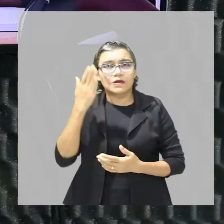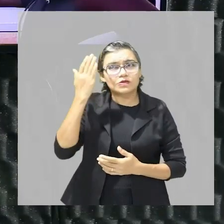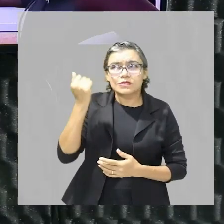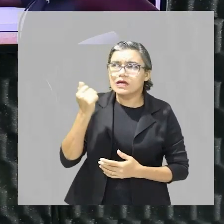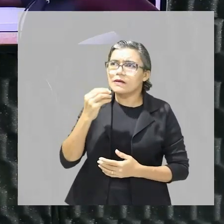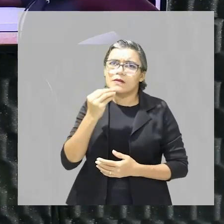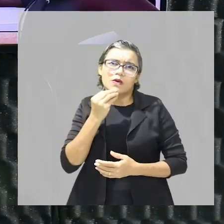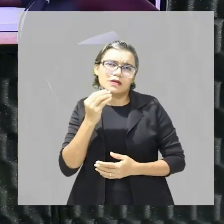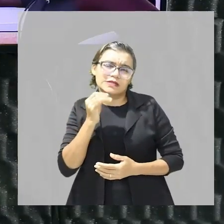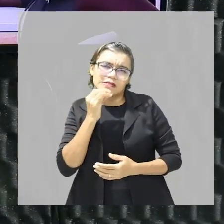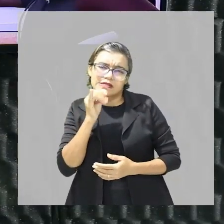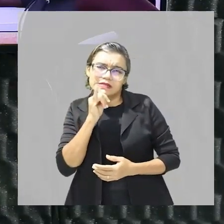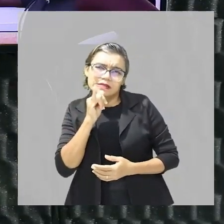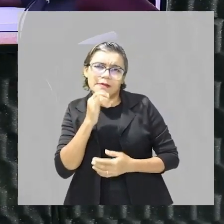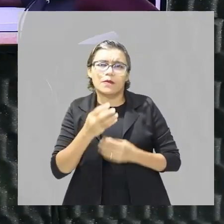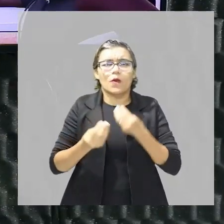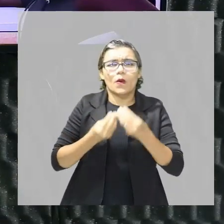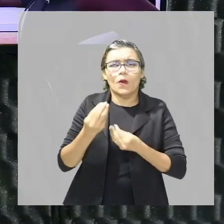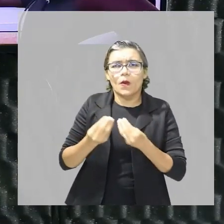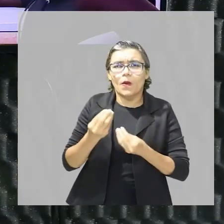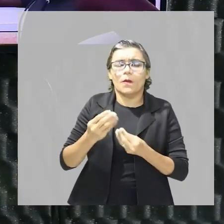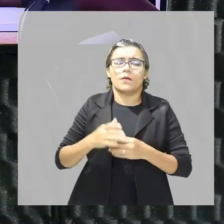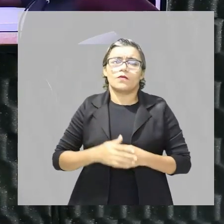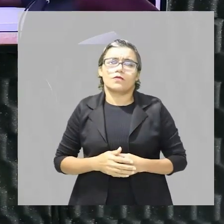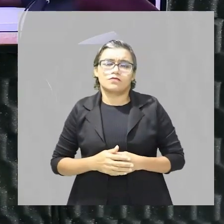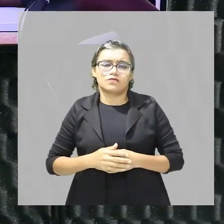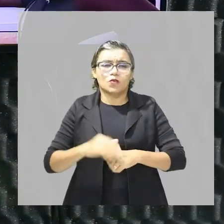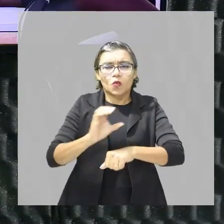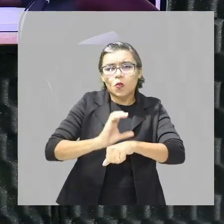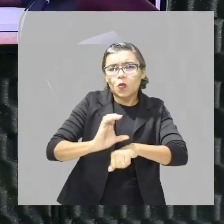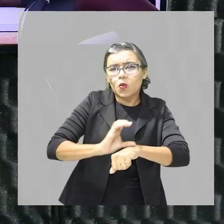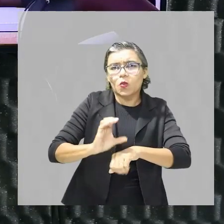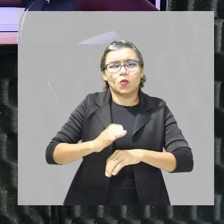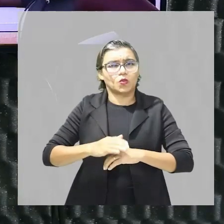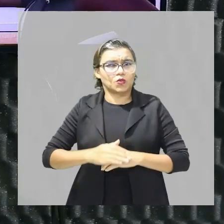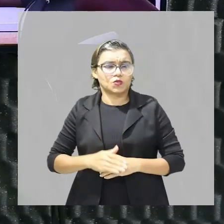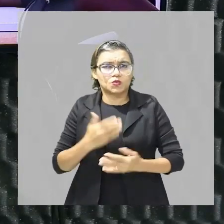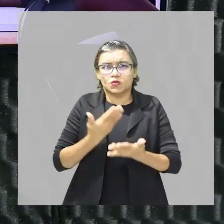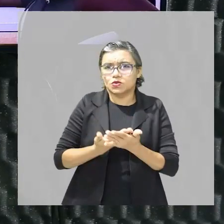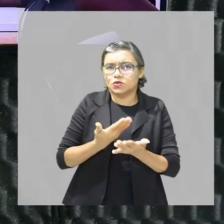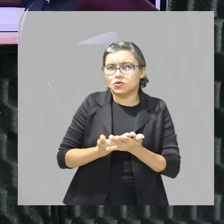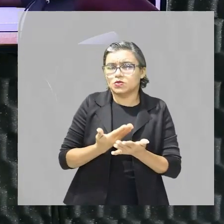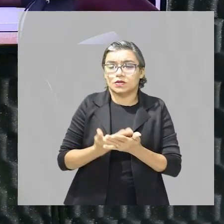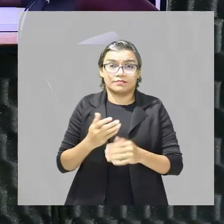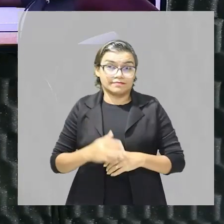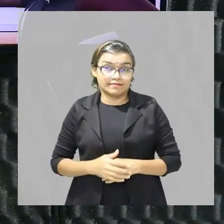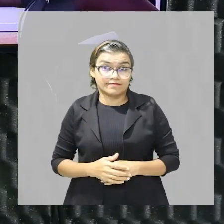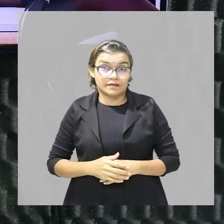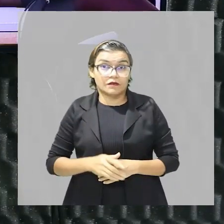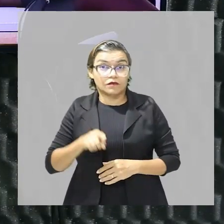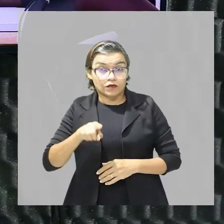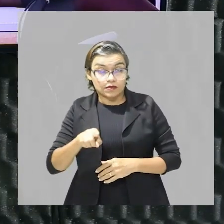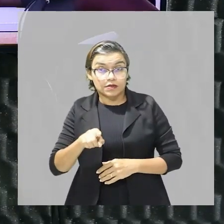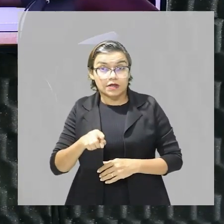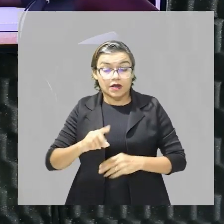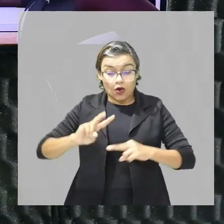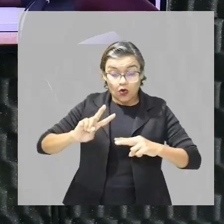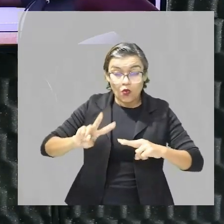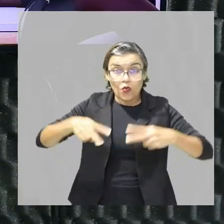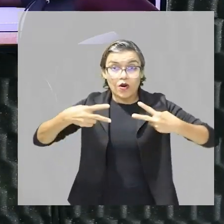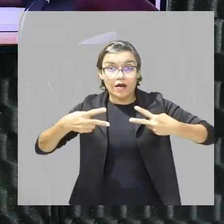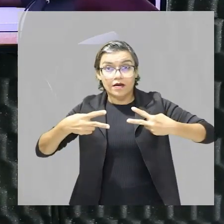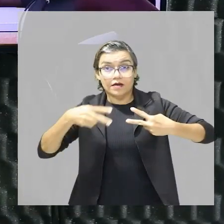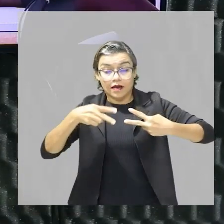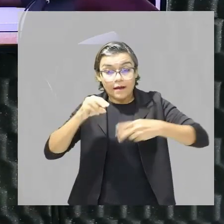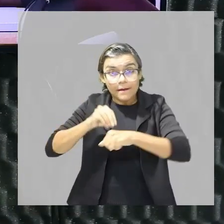condição necessariamente está acompanhando um cursinho ou então de um estudo mais sistematizado você manda o link para ele você